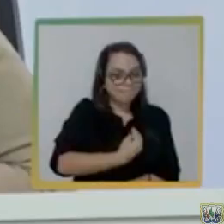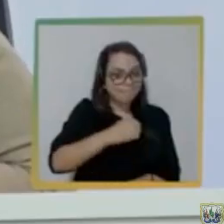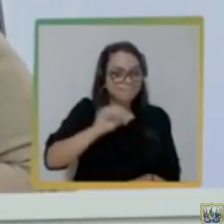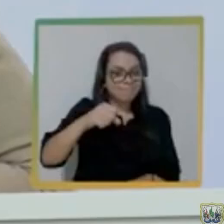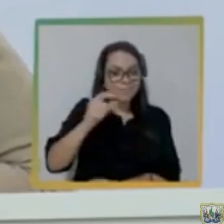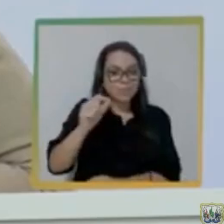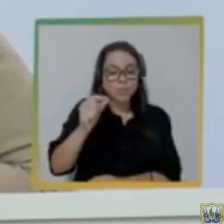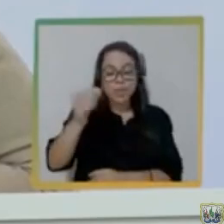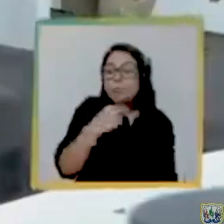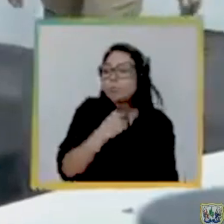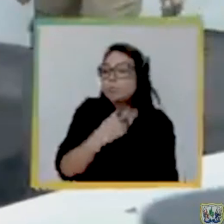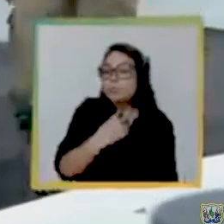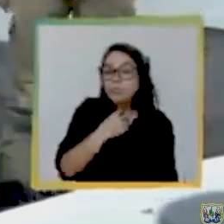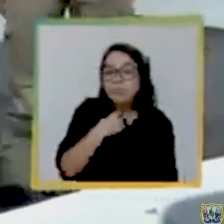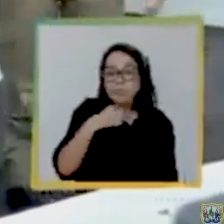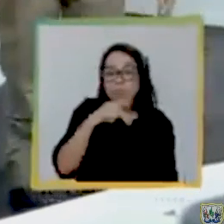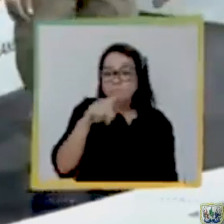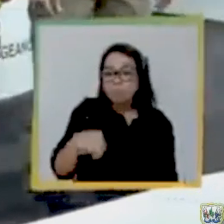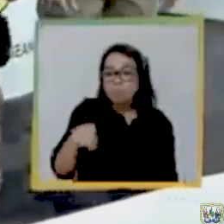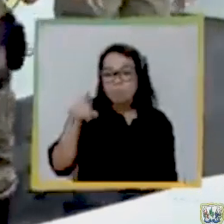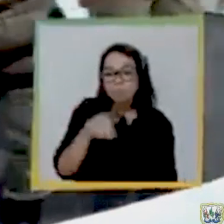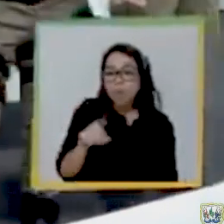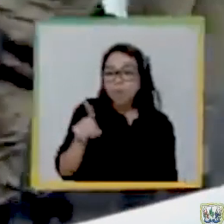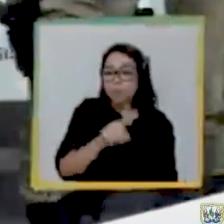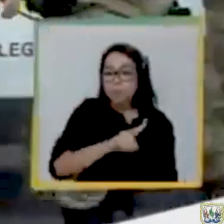população lagiana em sessões solenes.